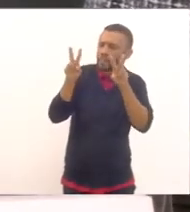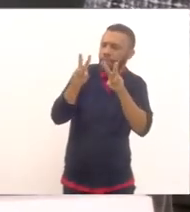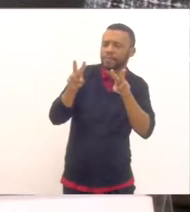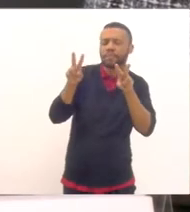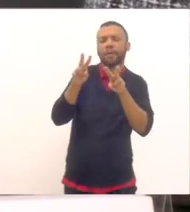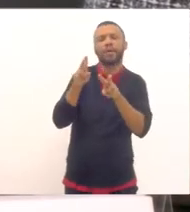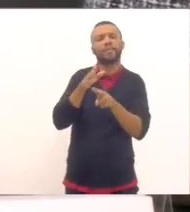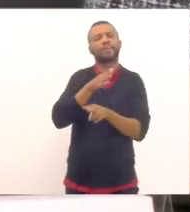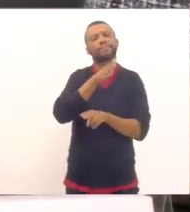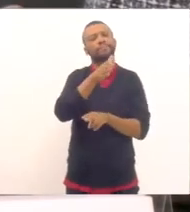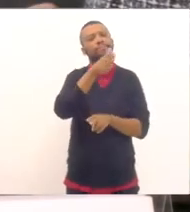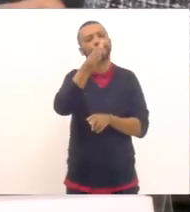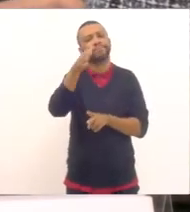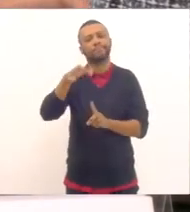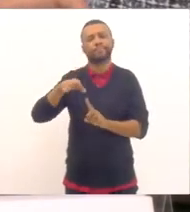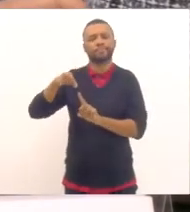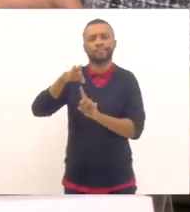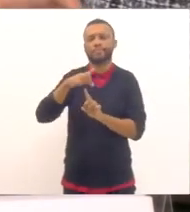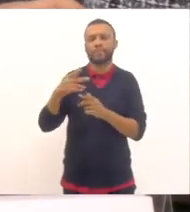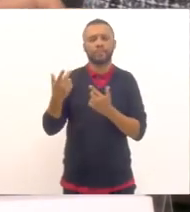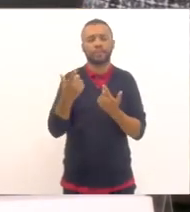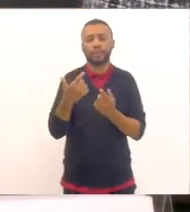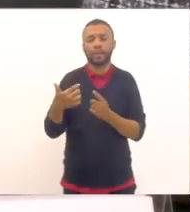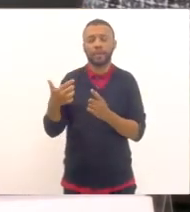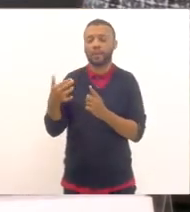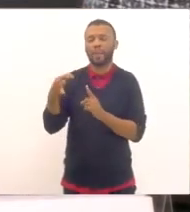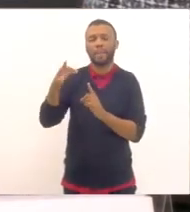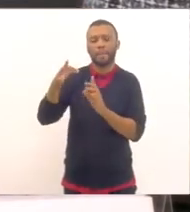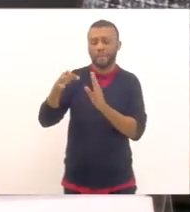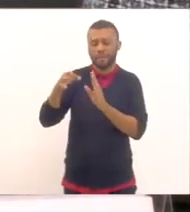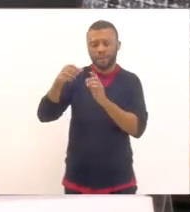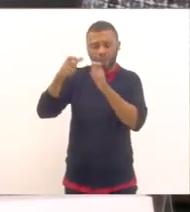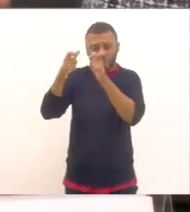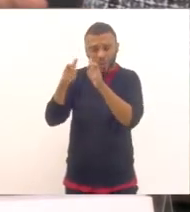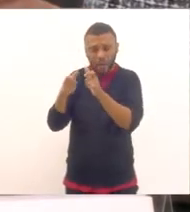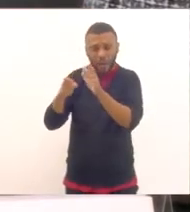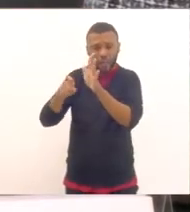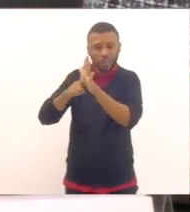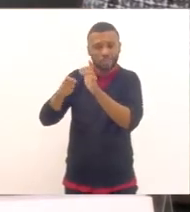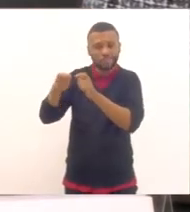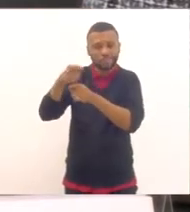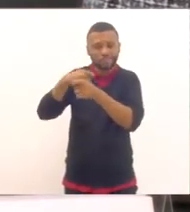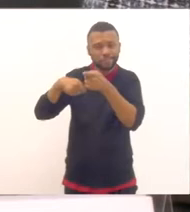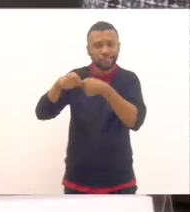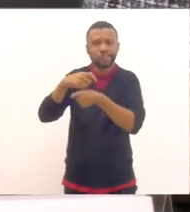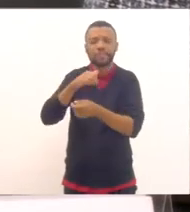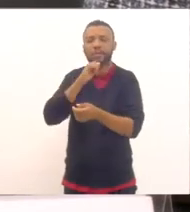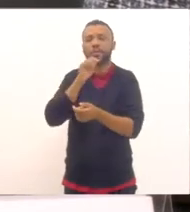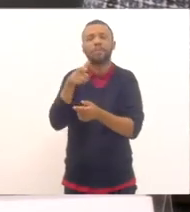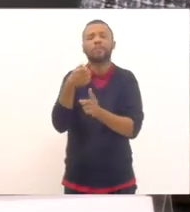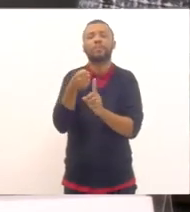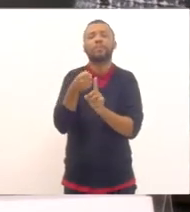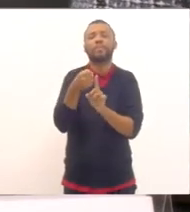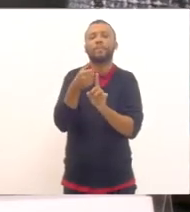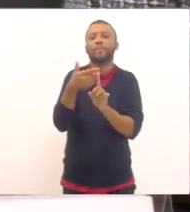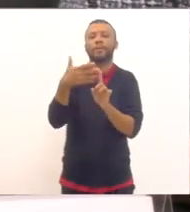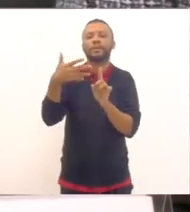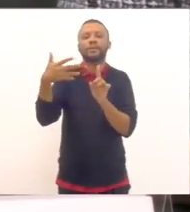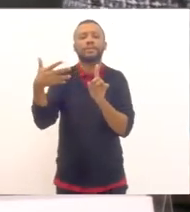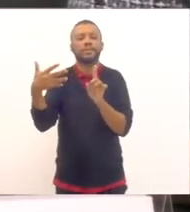é que como aquele ponto de venda de drogas na linguagem Popular fosse uma estica